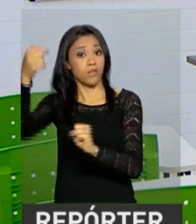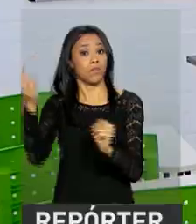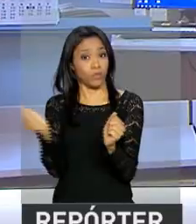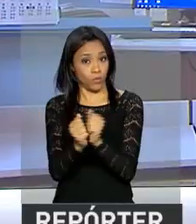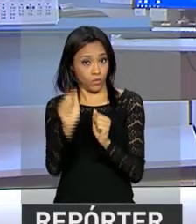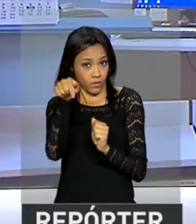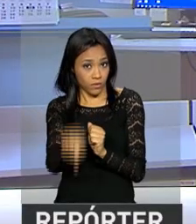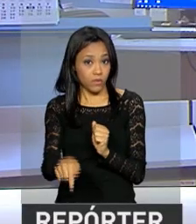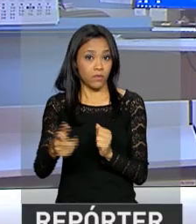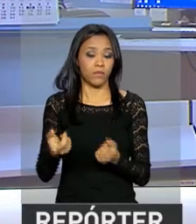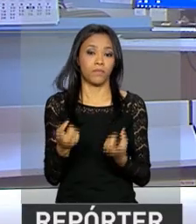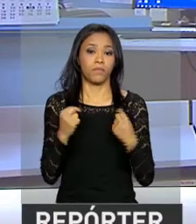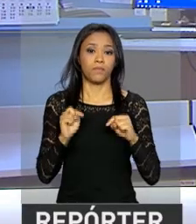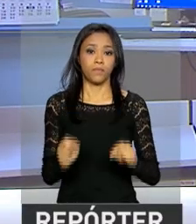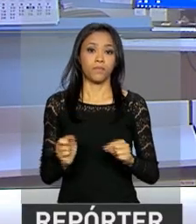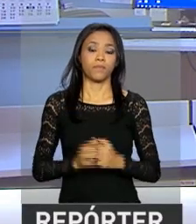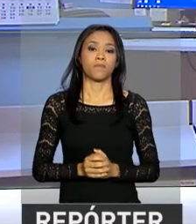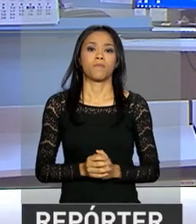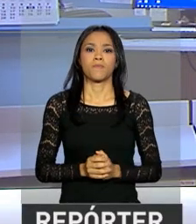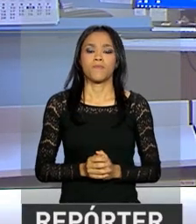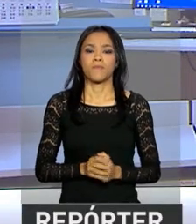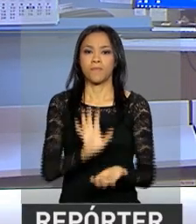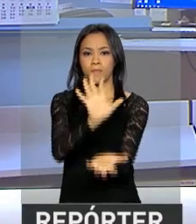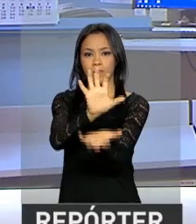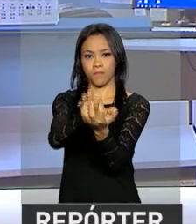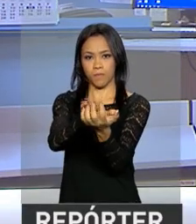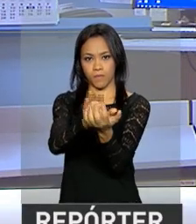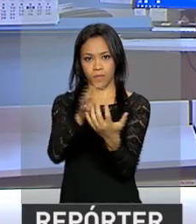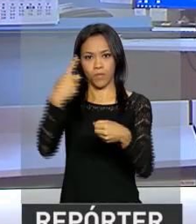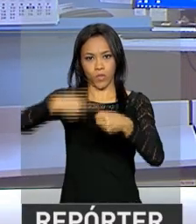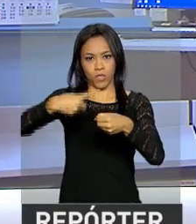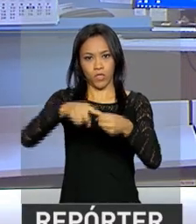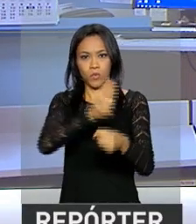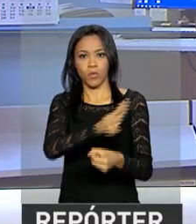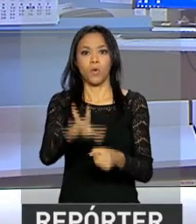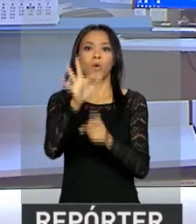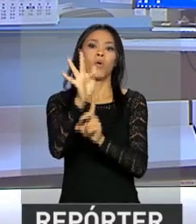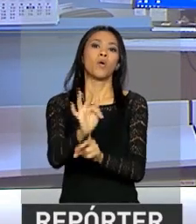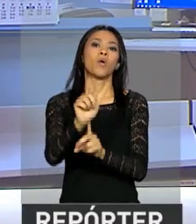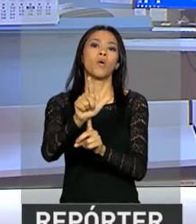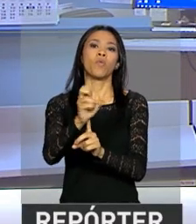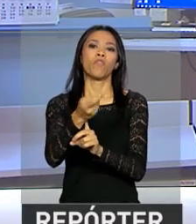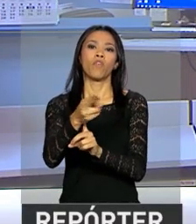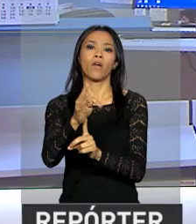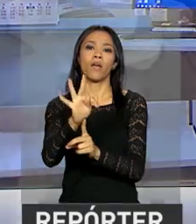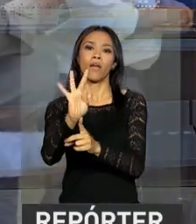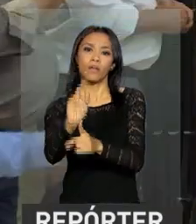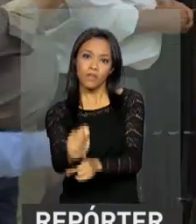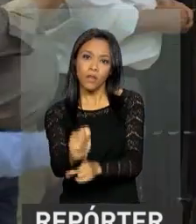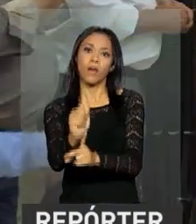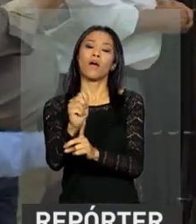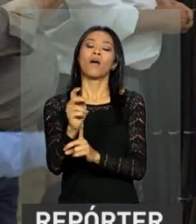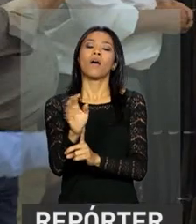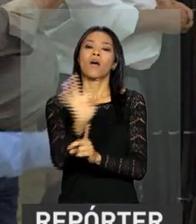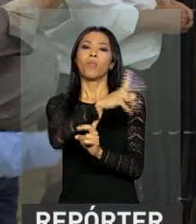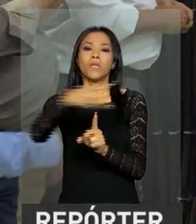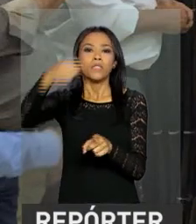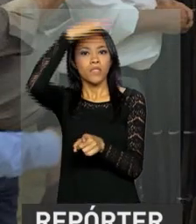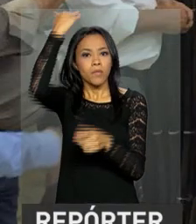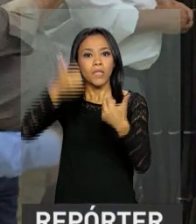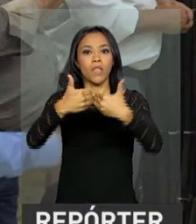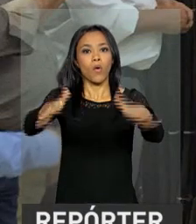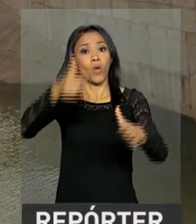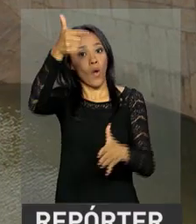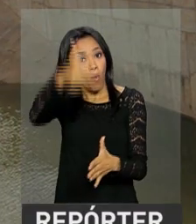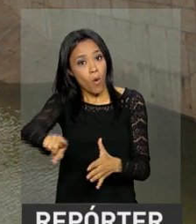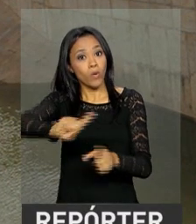gente. E olha, ainda em Pernambuco, no município de Floresta, o presidente Michel Temer inaugurou mais uma etapa do